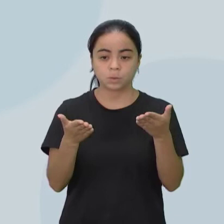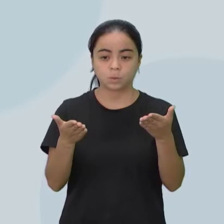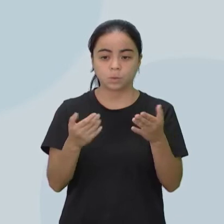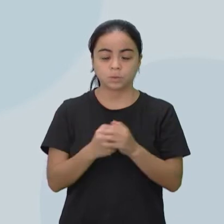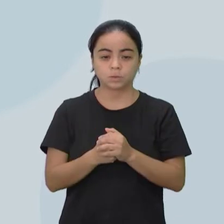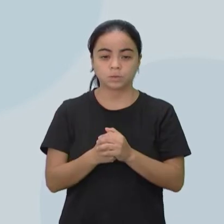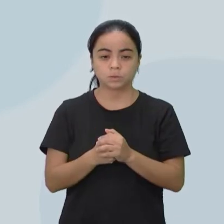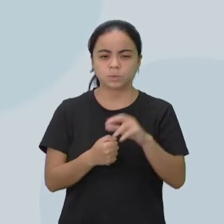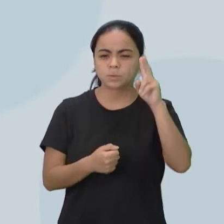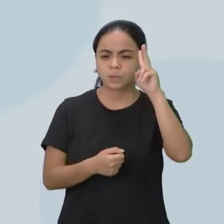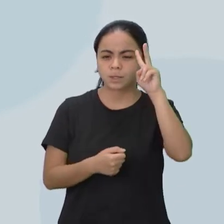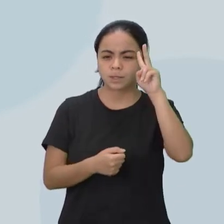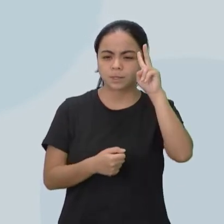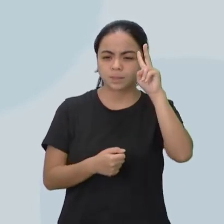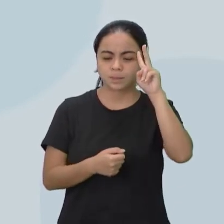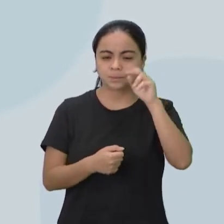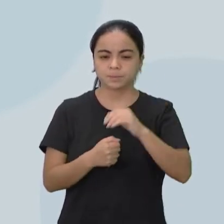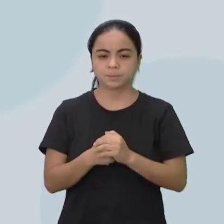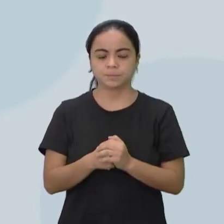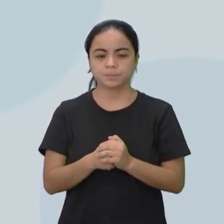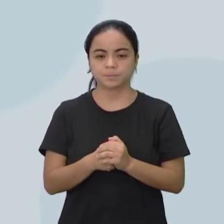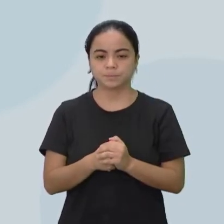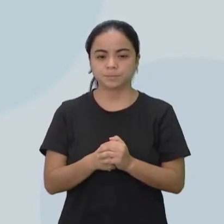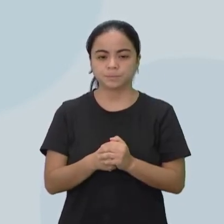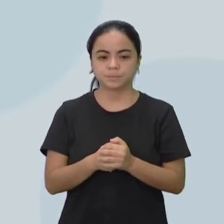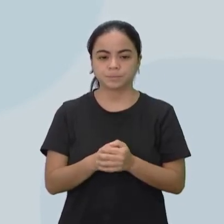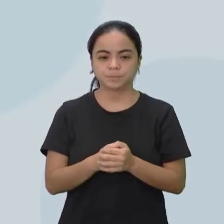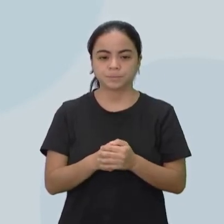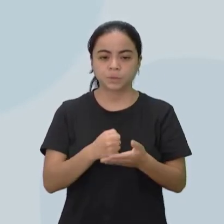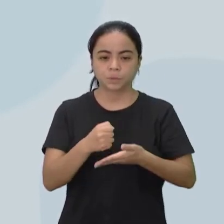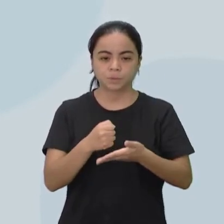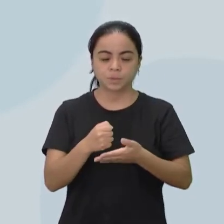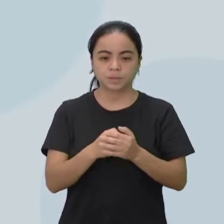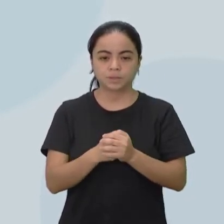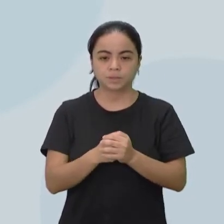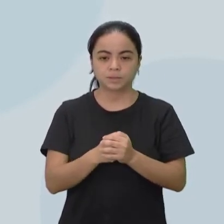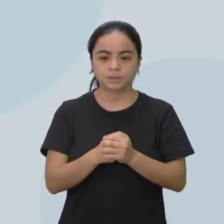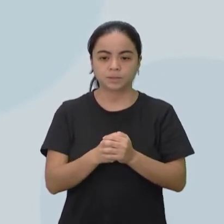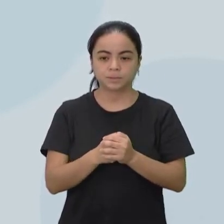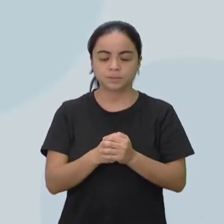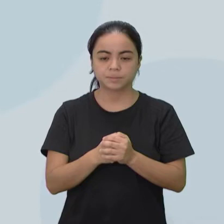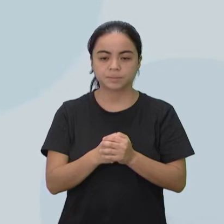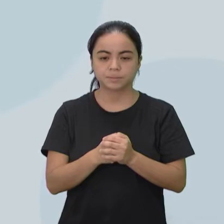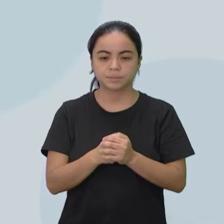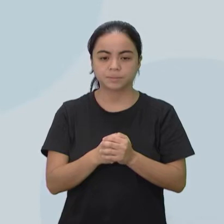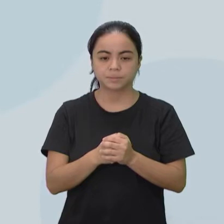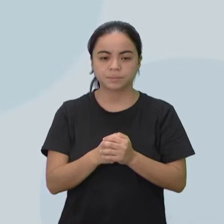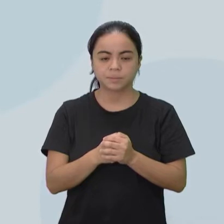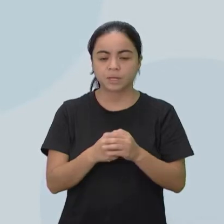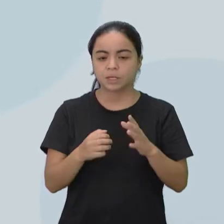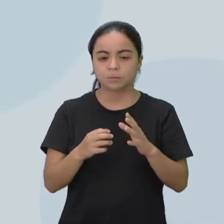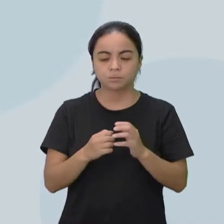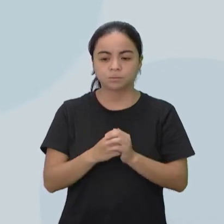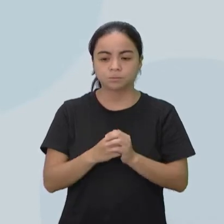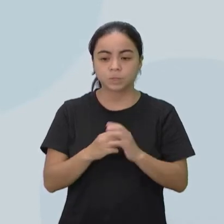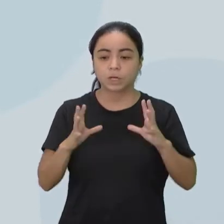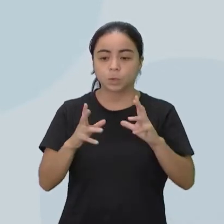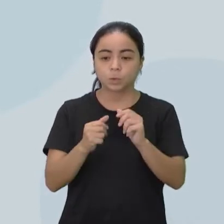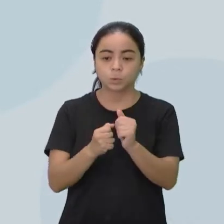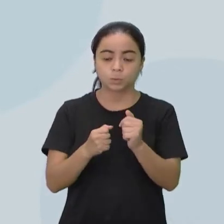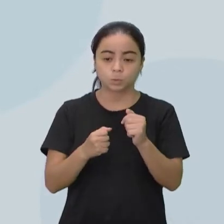Vamos relembrar da formação geral básica. FGB é formação geral básica, das coisas que vocês viram